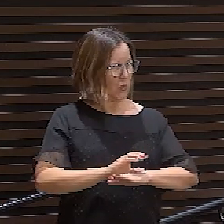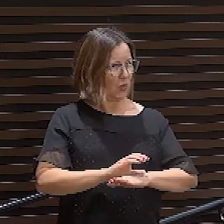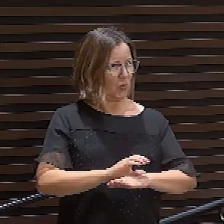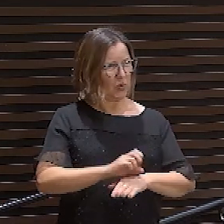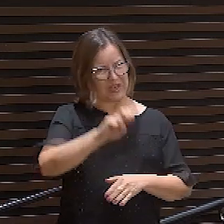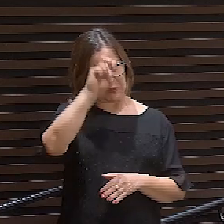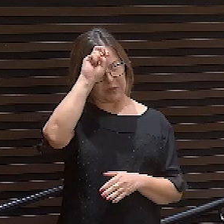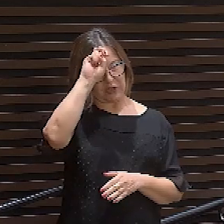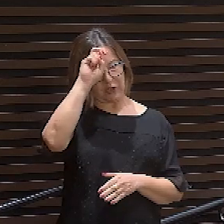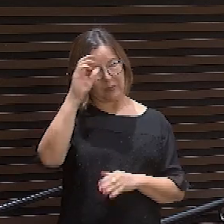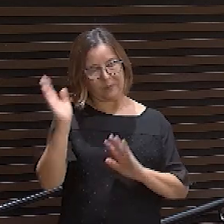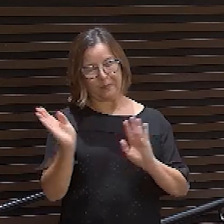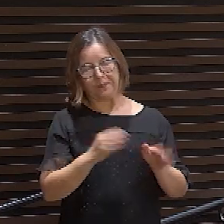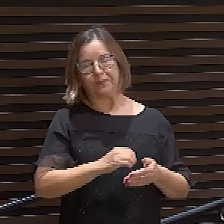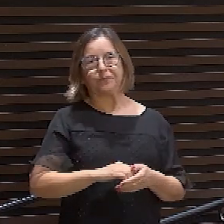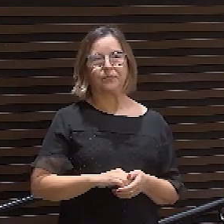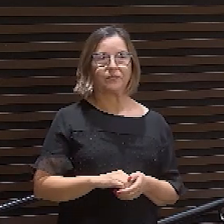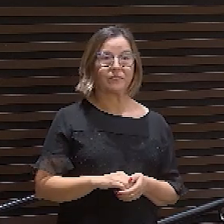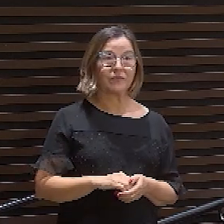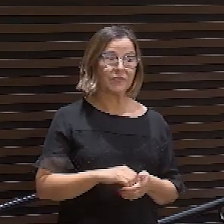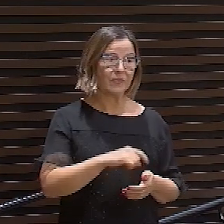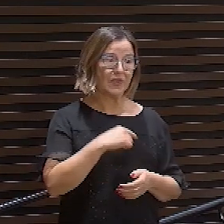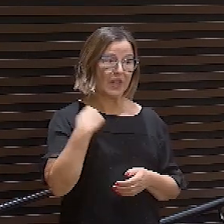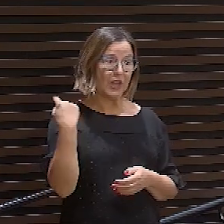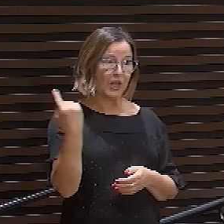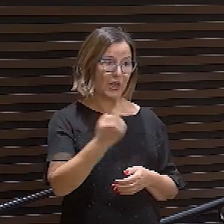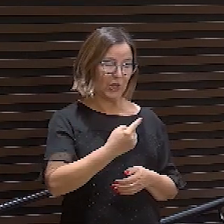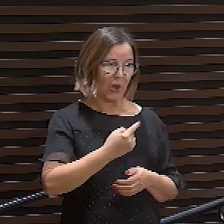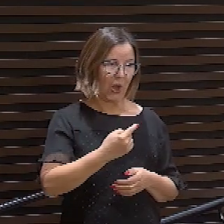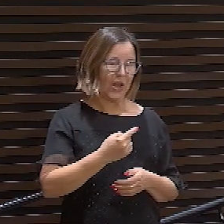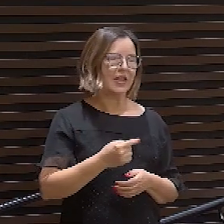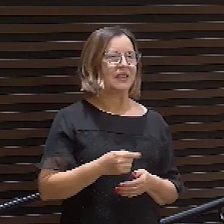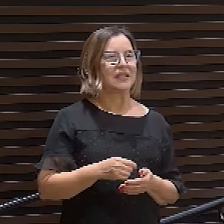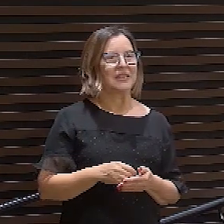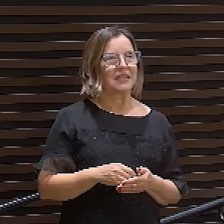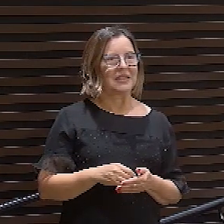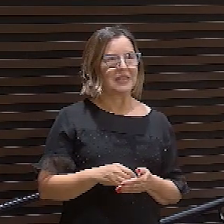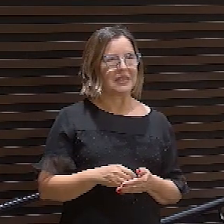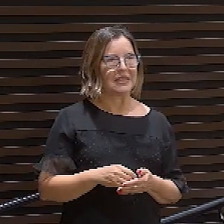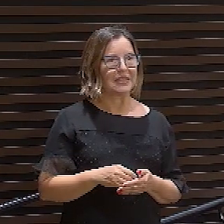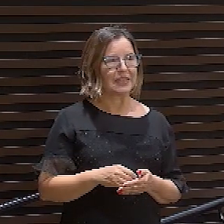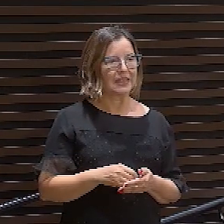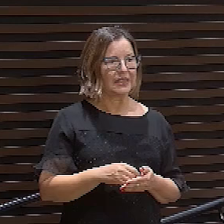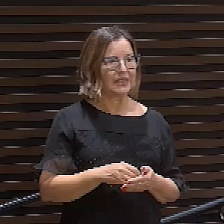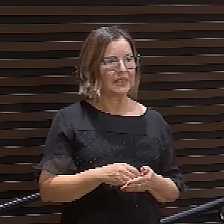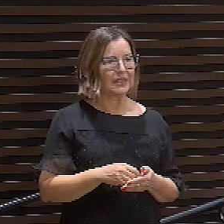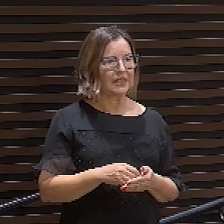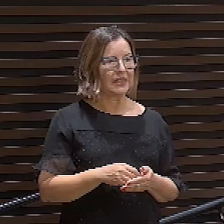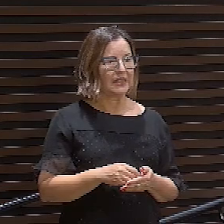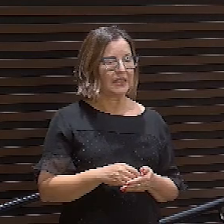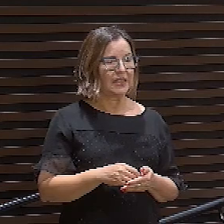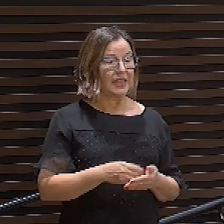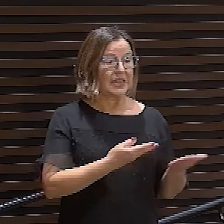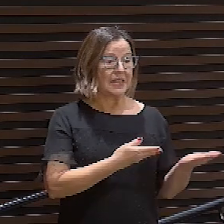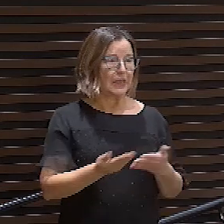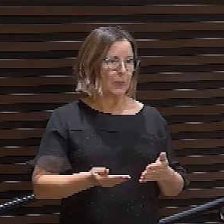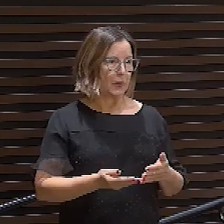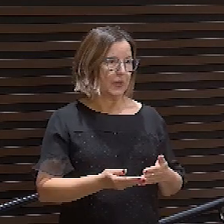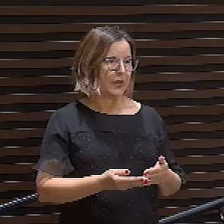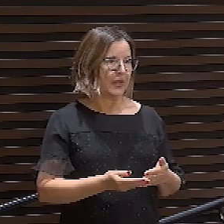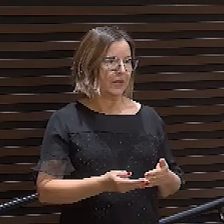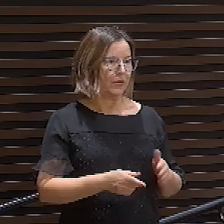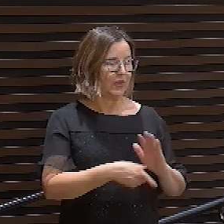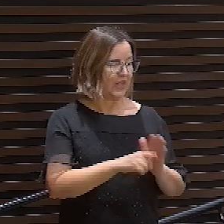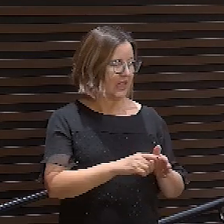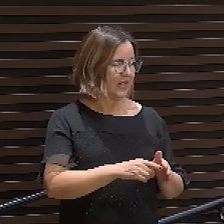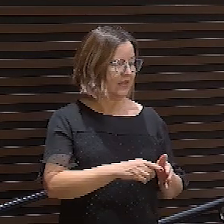mundo, que nós somos transportados do império das trevas para o reino do Filho do